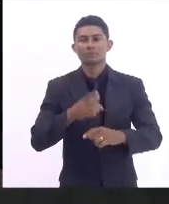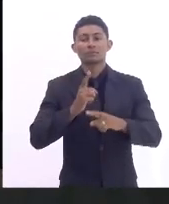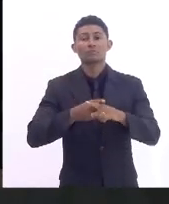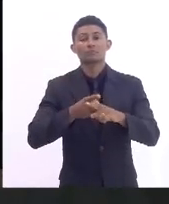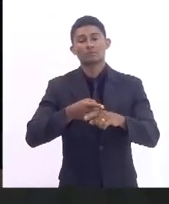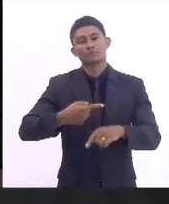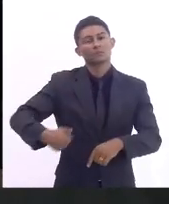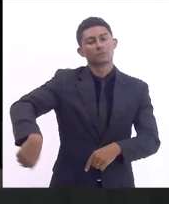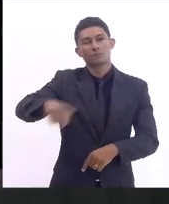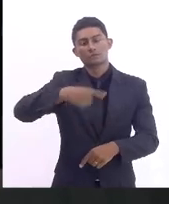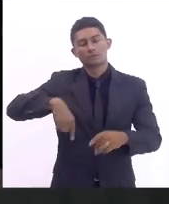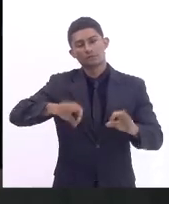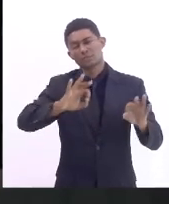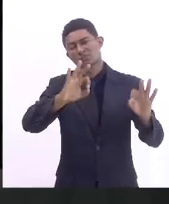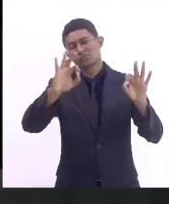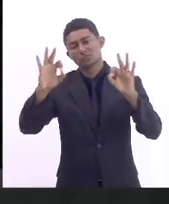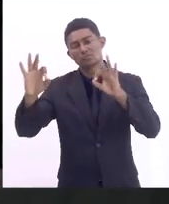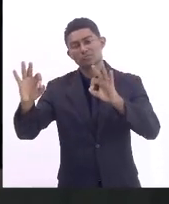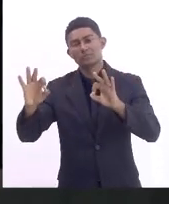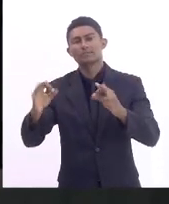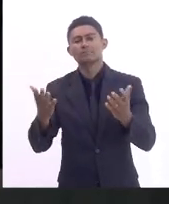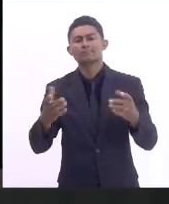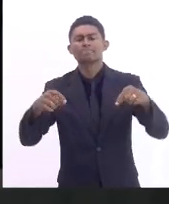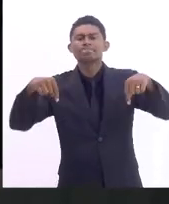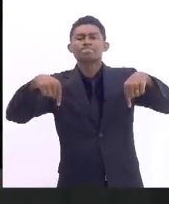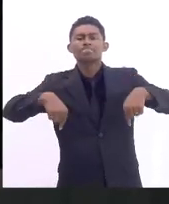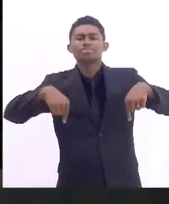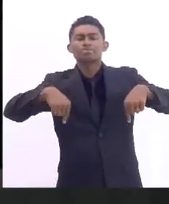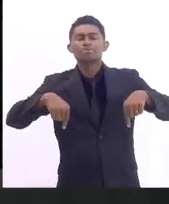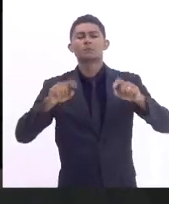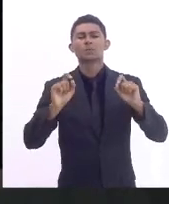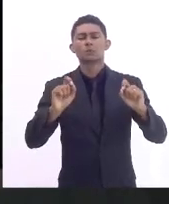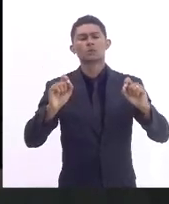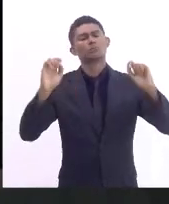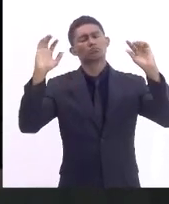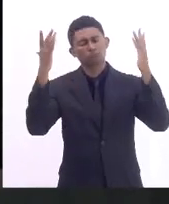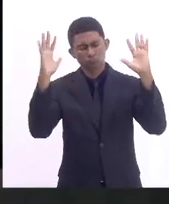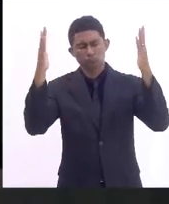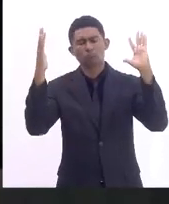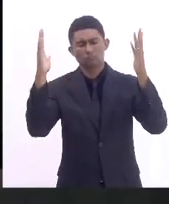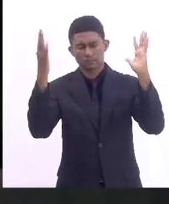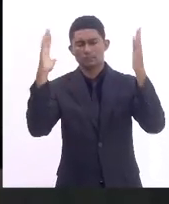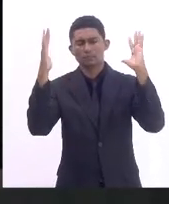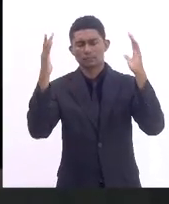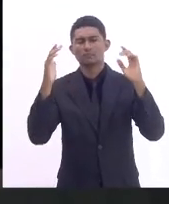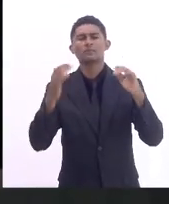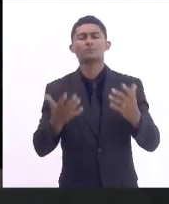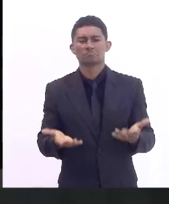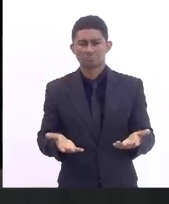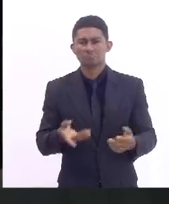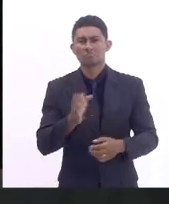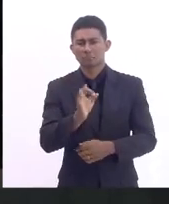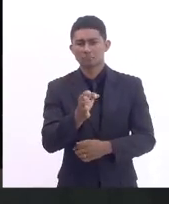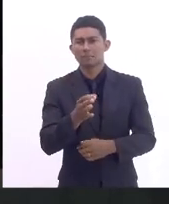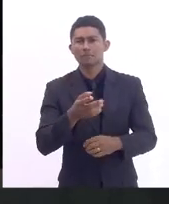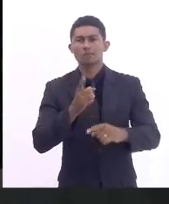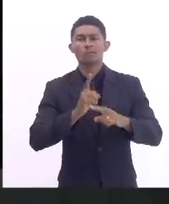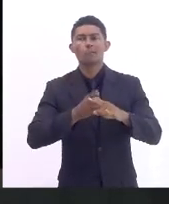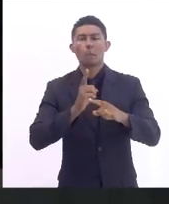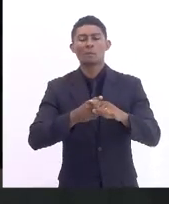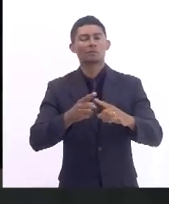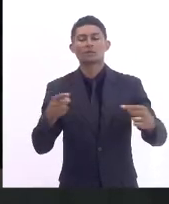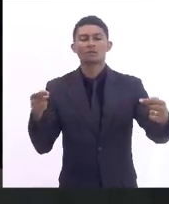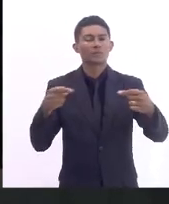estamos assistindo isto é uma celebração nada mais nada menos do que o mundo do